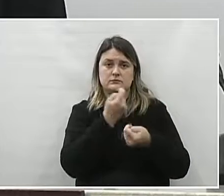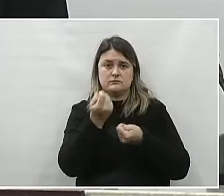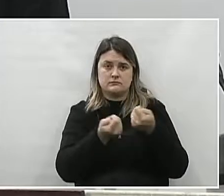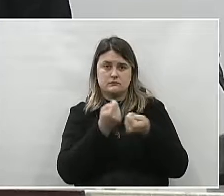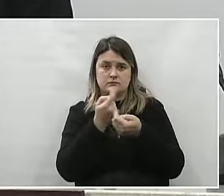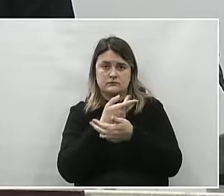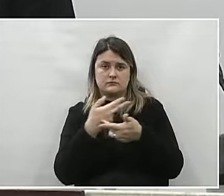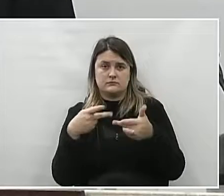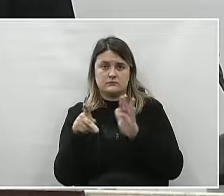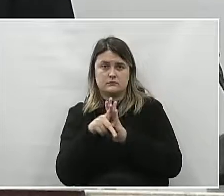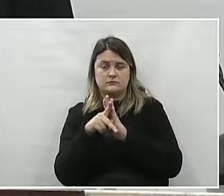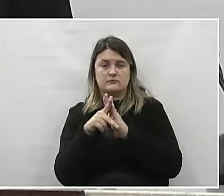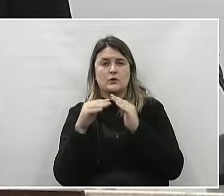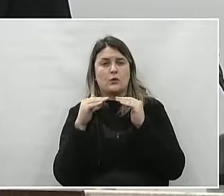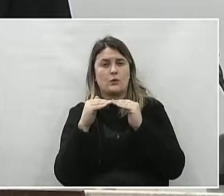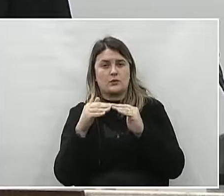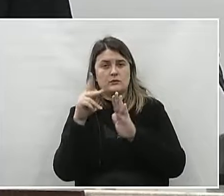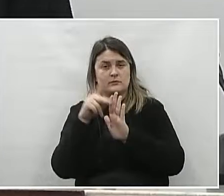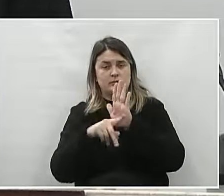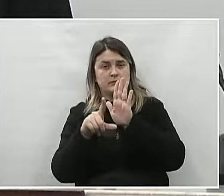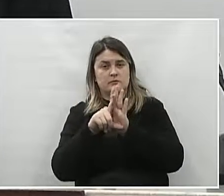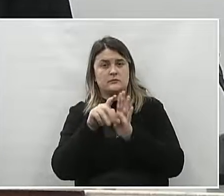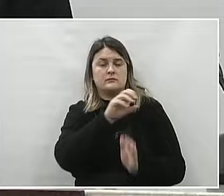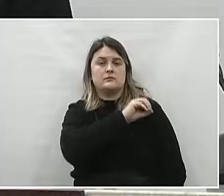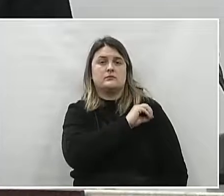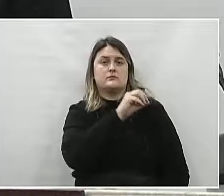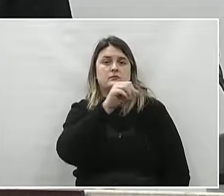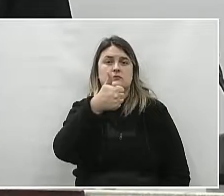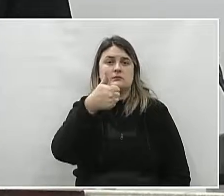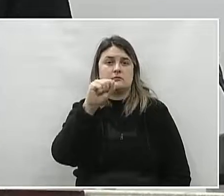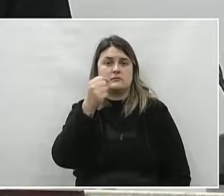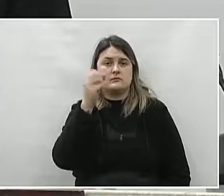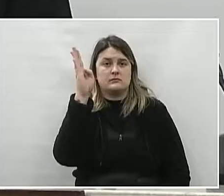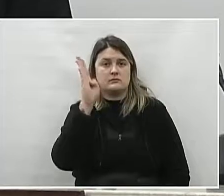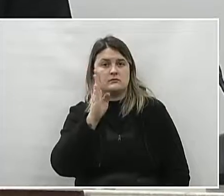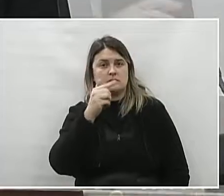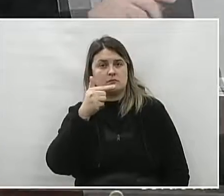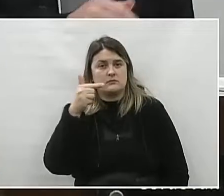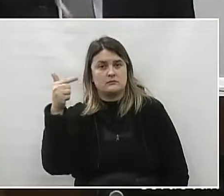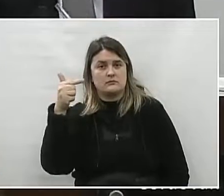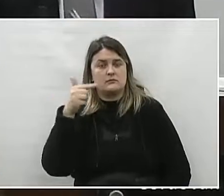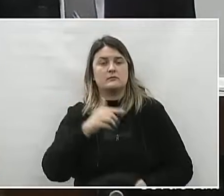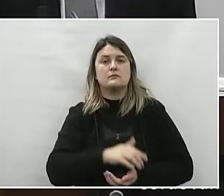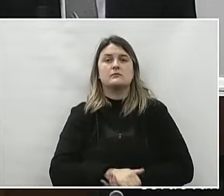Orçamento e Patrimônio. Favorável ao projeto de lei ordinária número 18 de 2022.